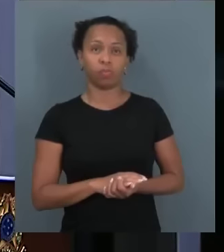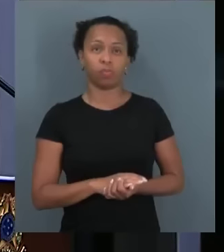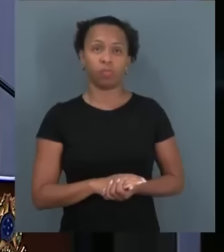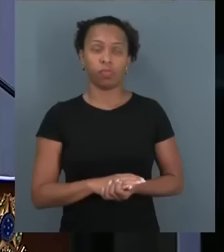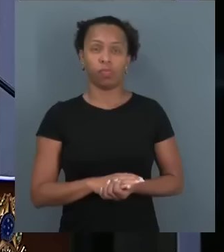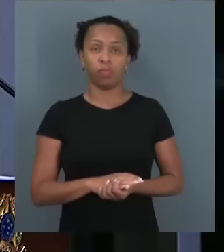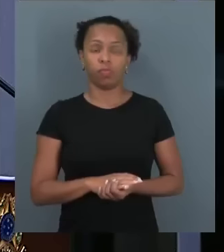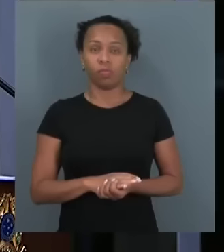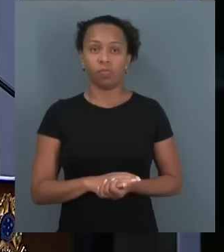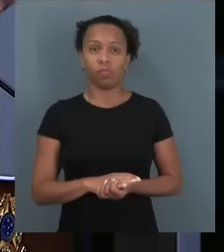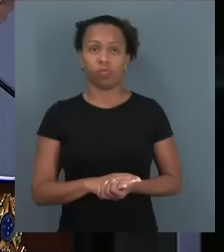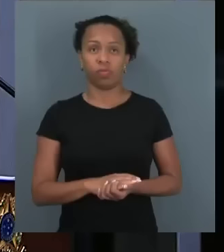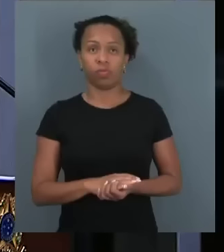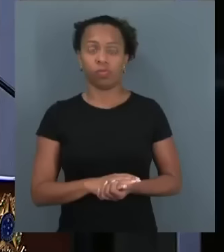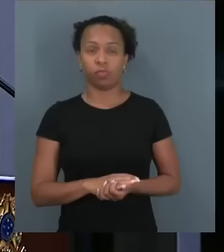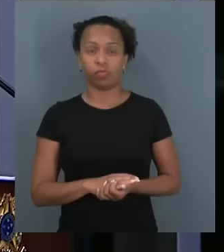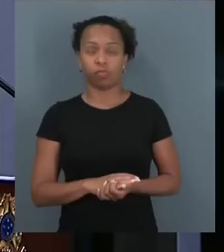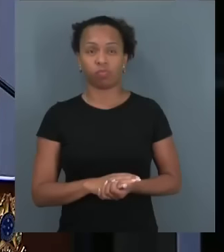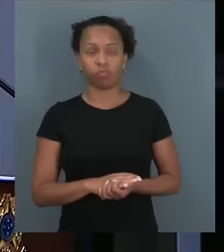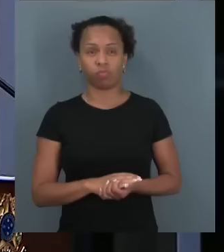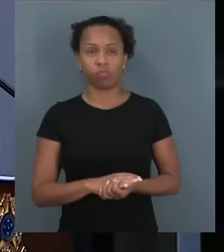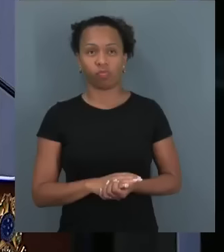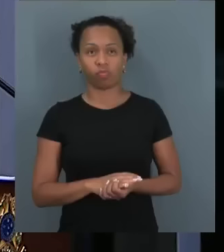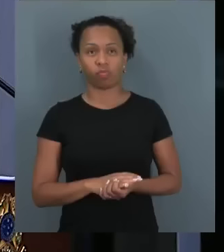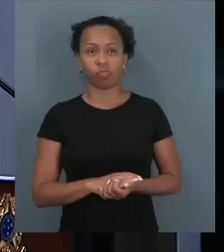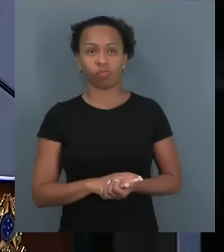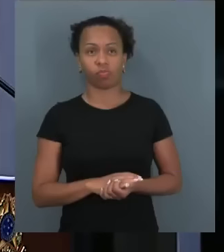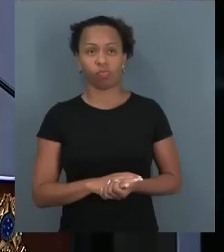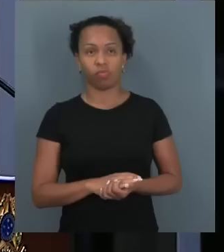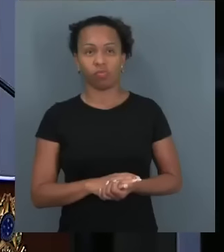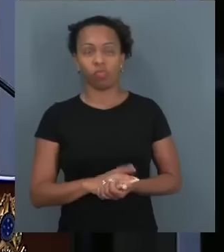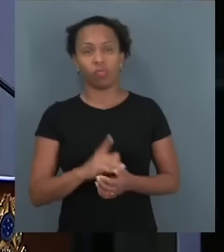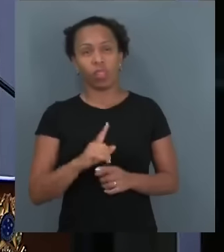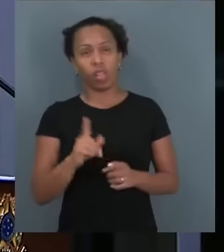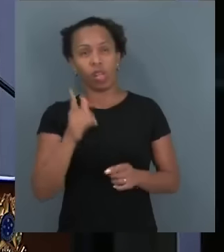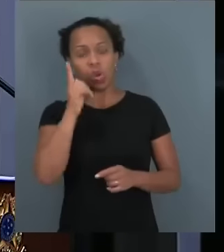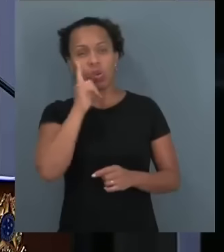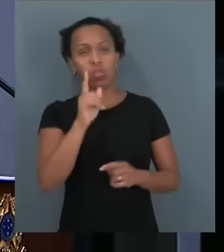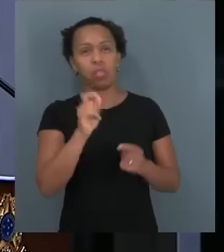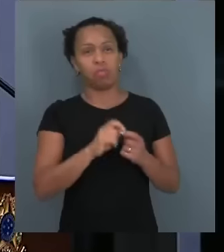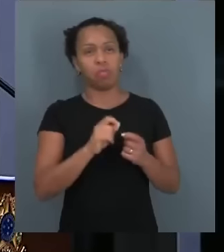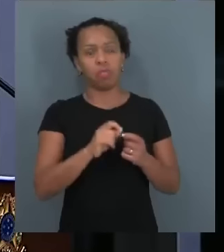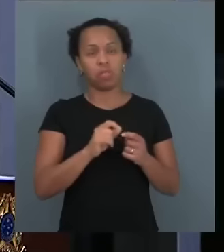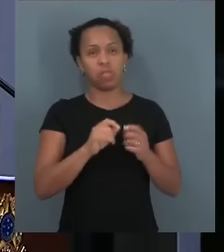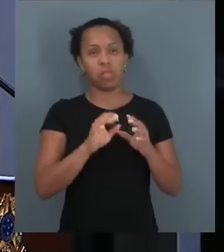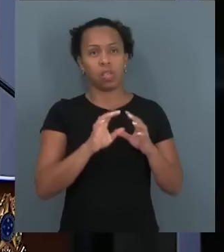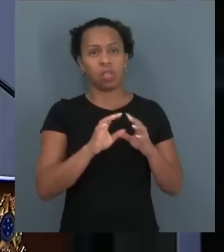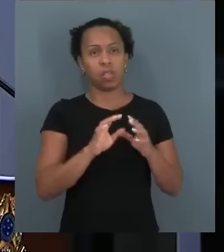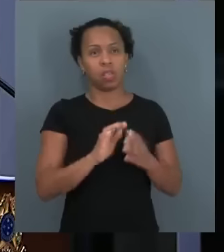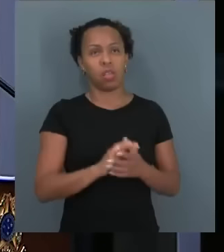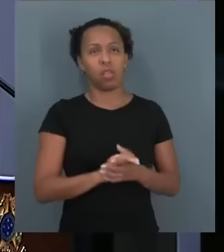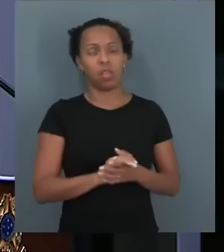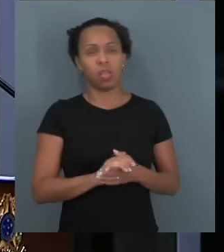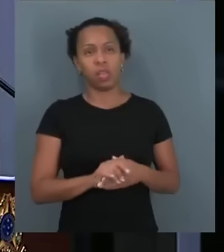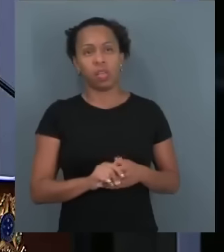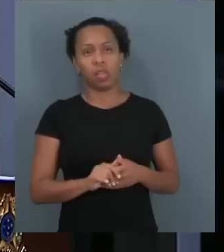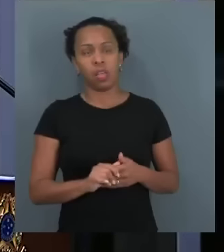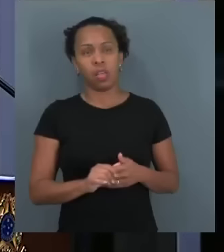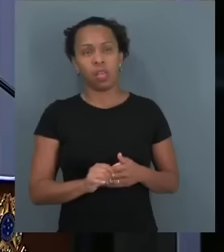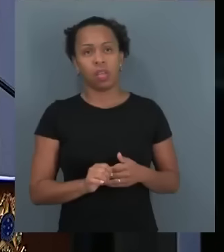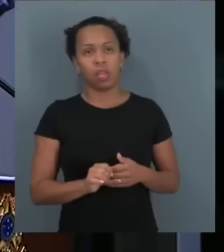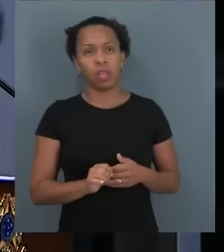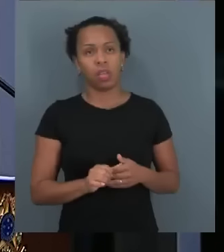que até conversões ele está conseguindo fazer lá dentro do presídio, porque